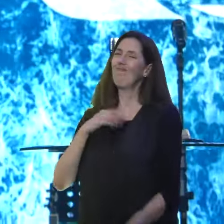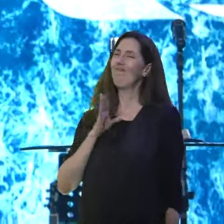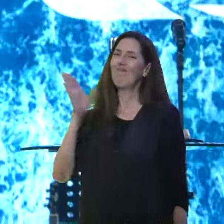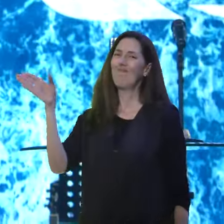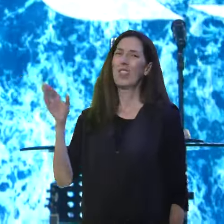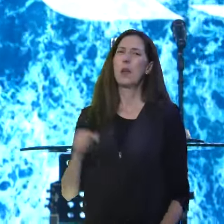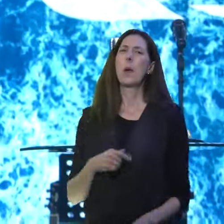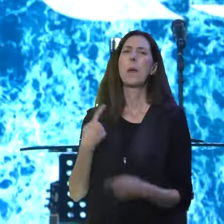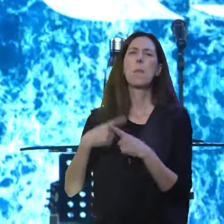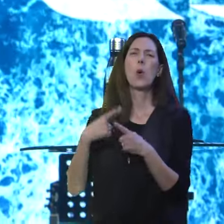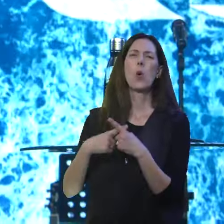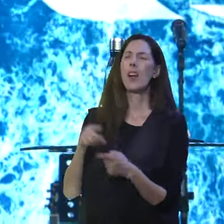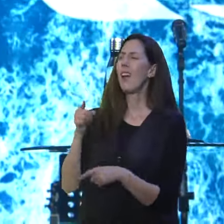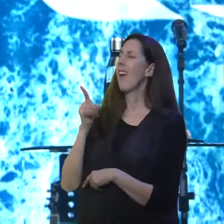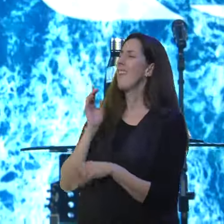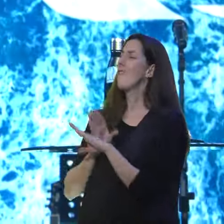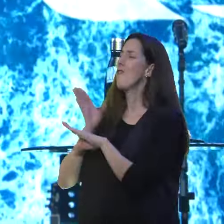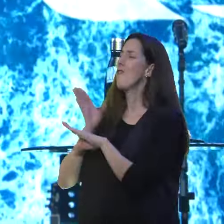Porque é um lugar que me seduz a fazer coisas que eu não quero.